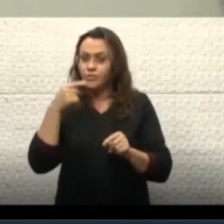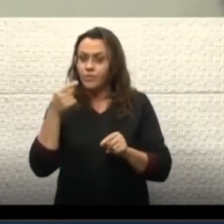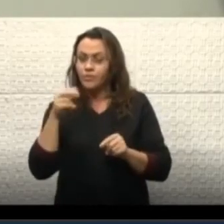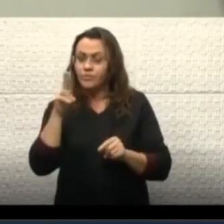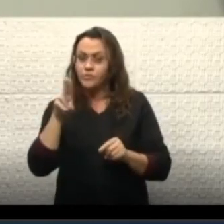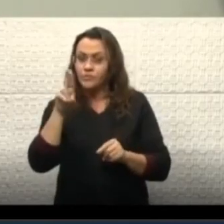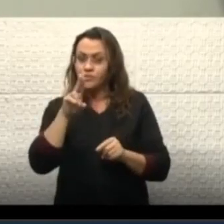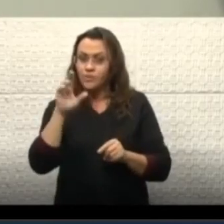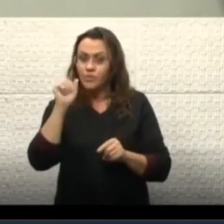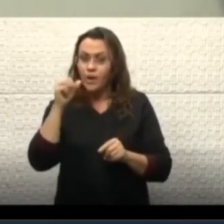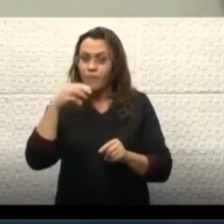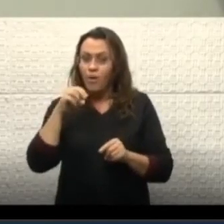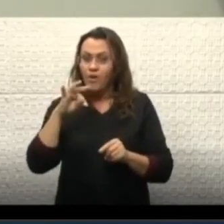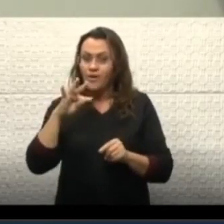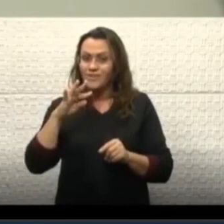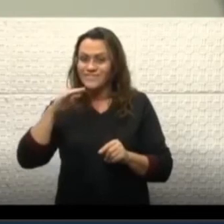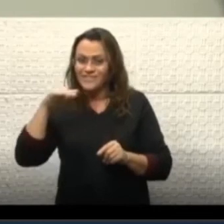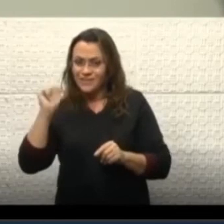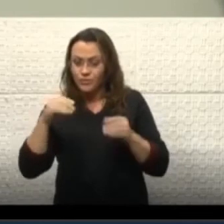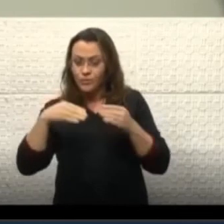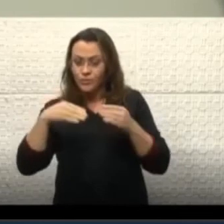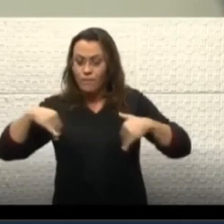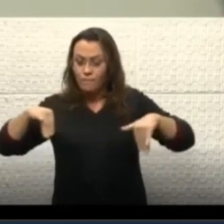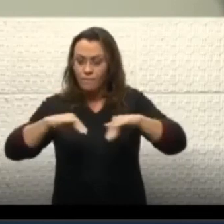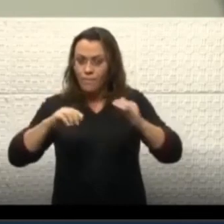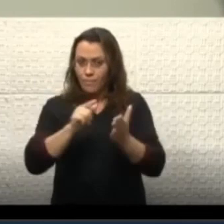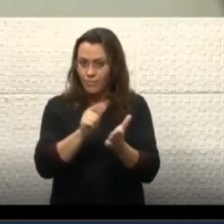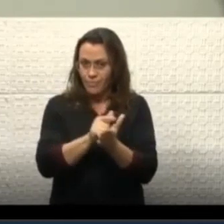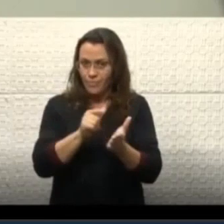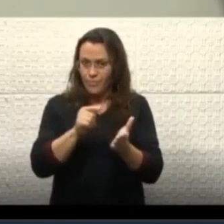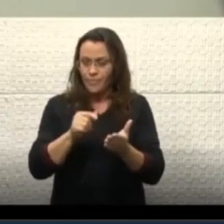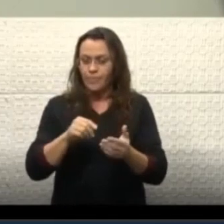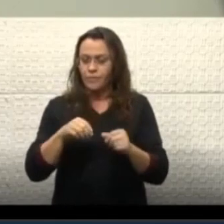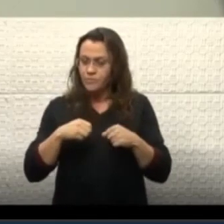retirar as amostras daí. Então essa parte é importante.